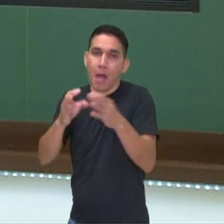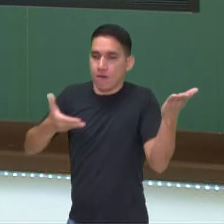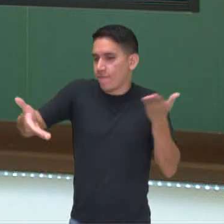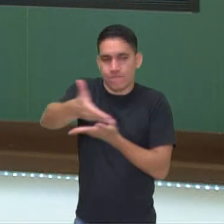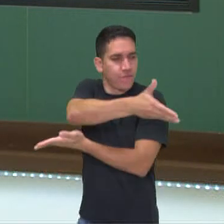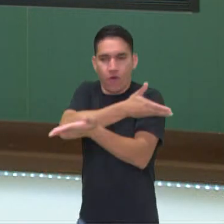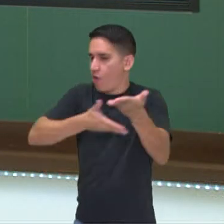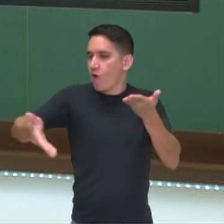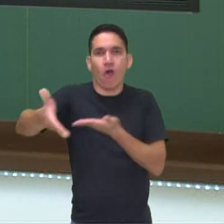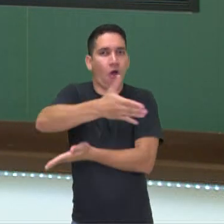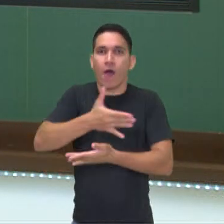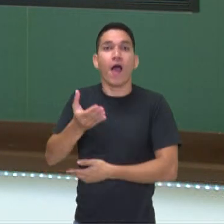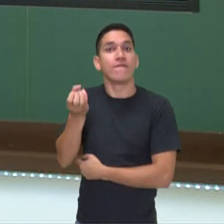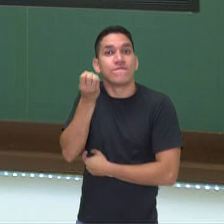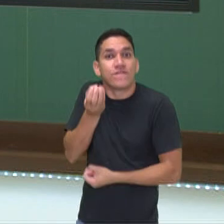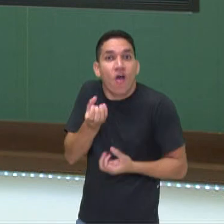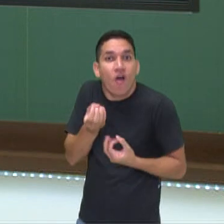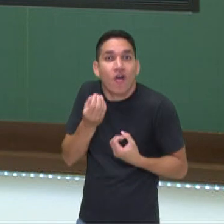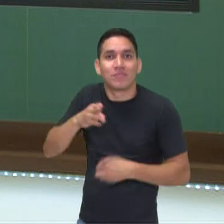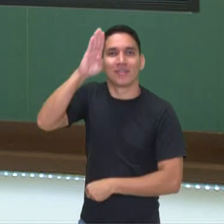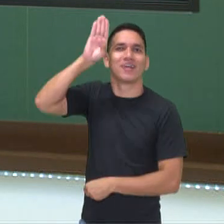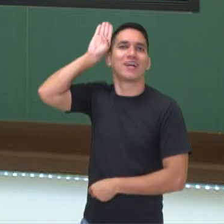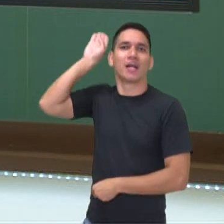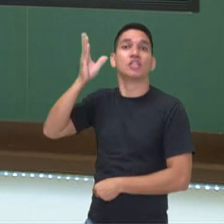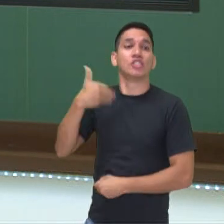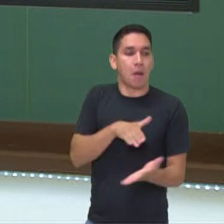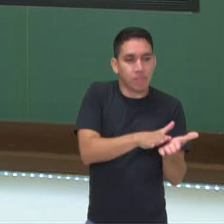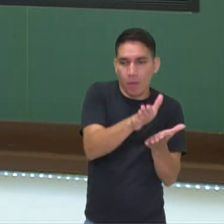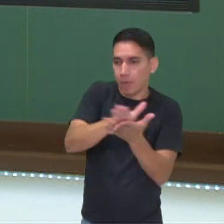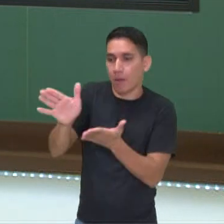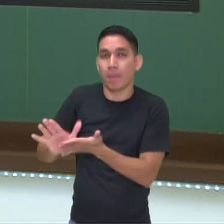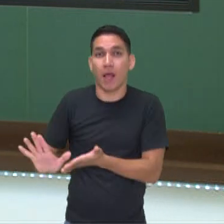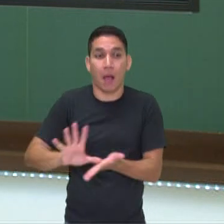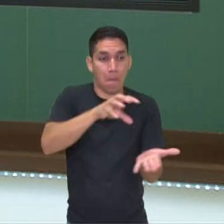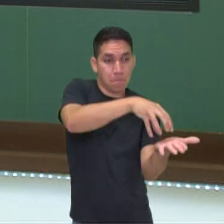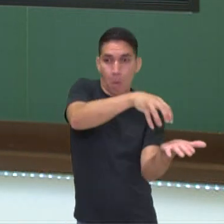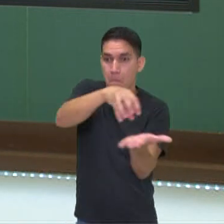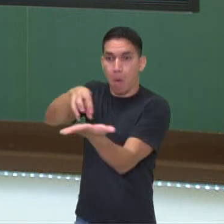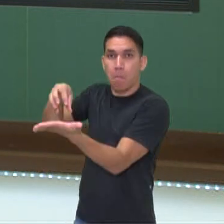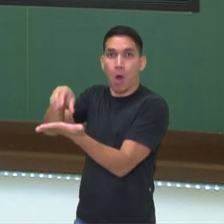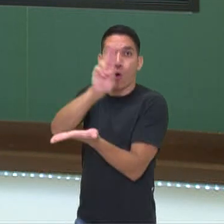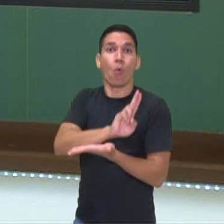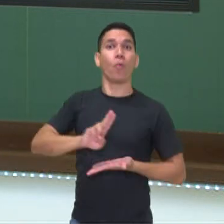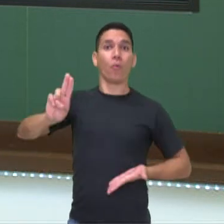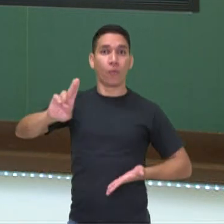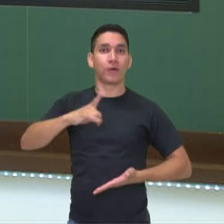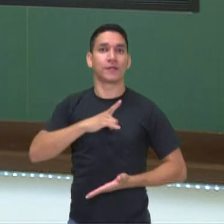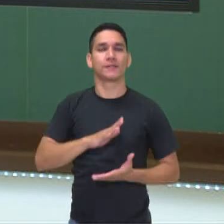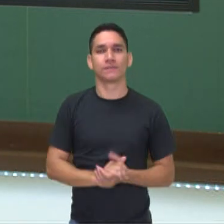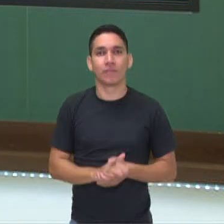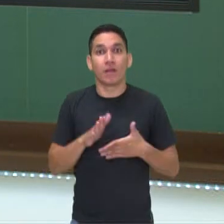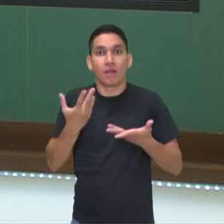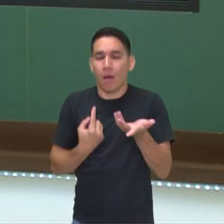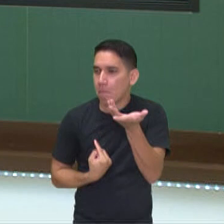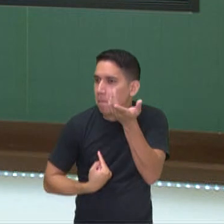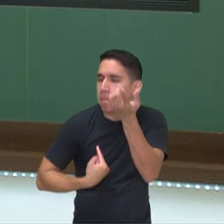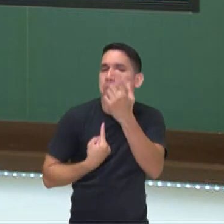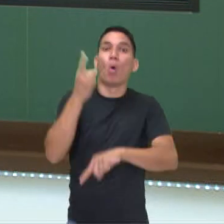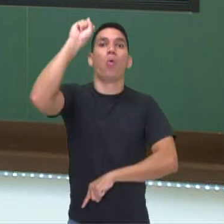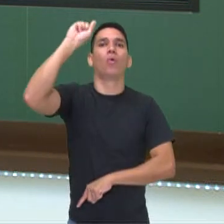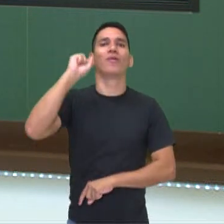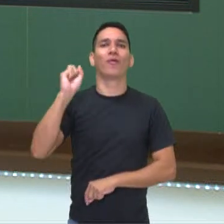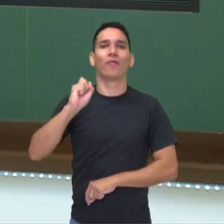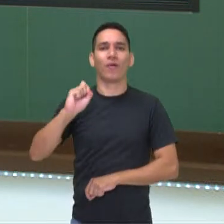das informações acadêmicas produzidas nesses 3 centros universitários. Então, ela surge com